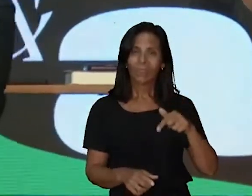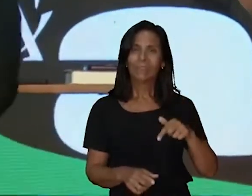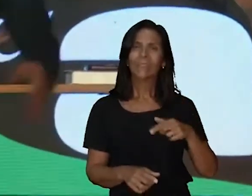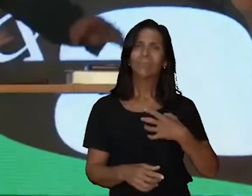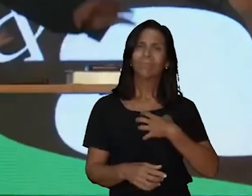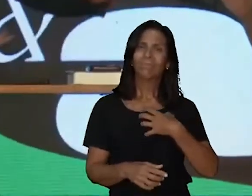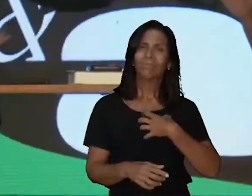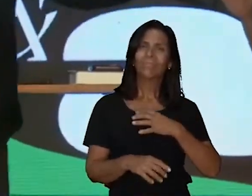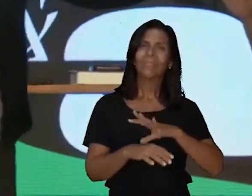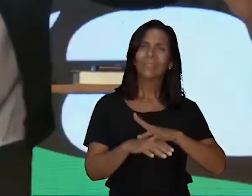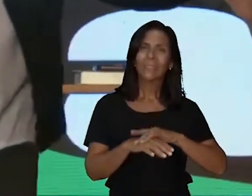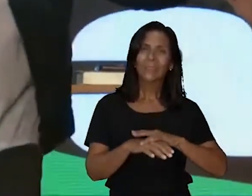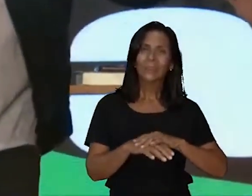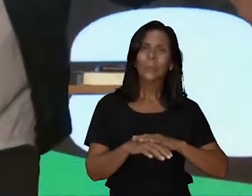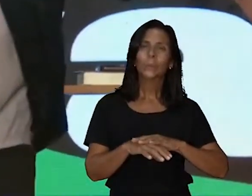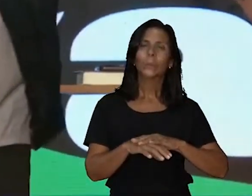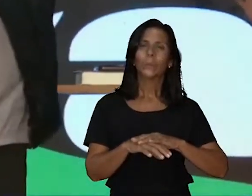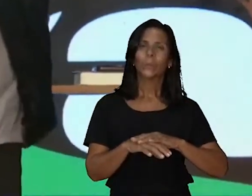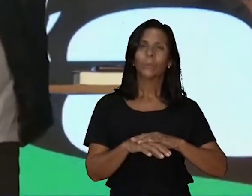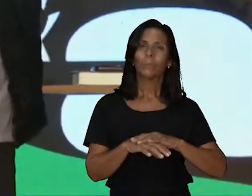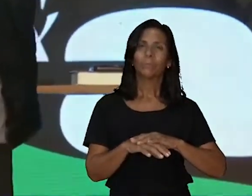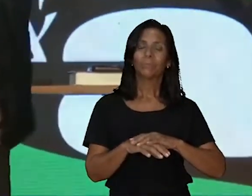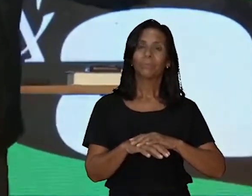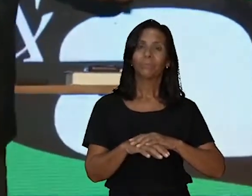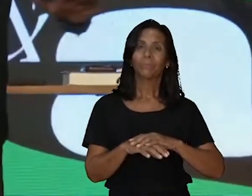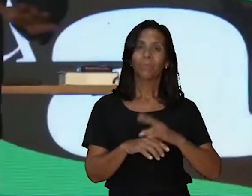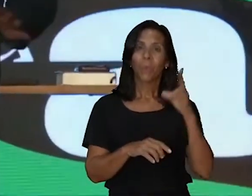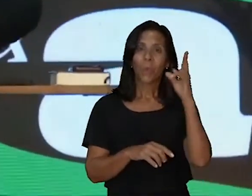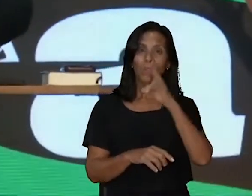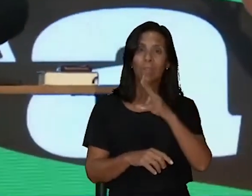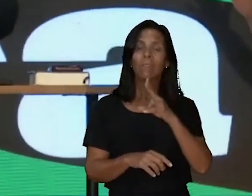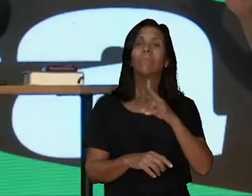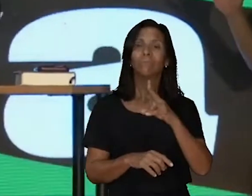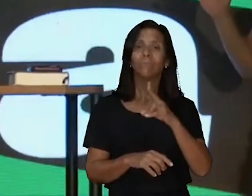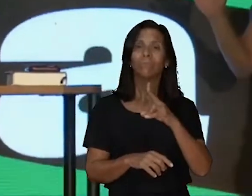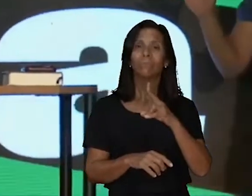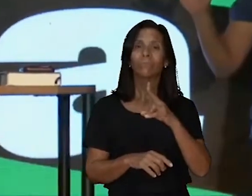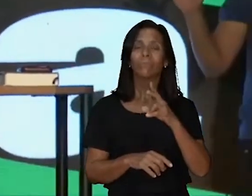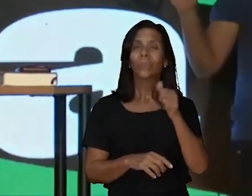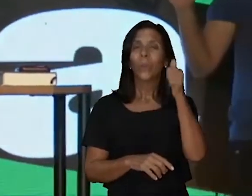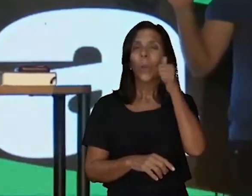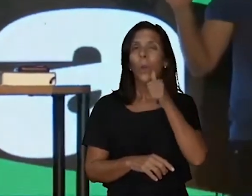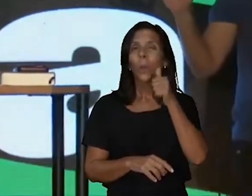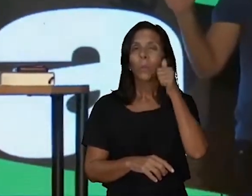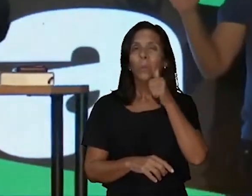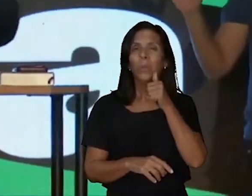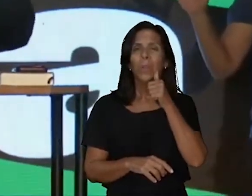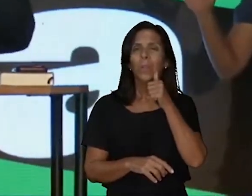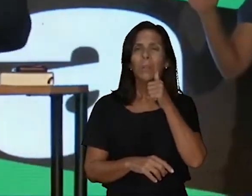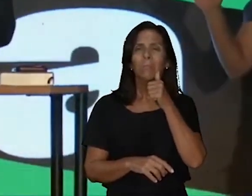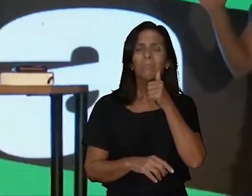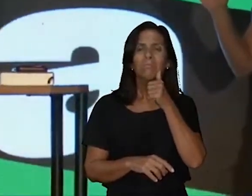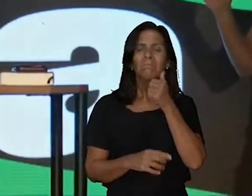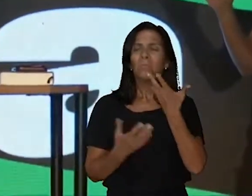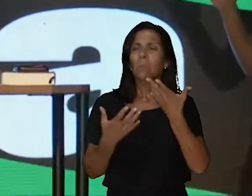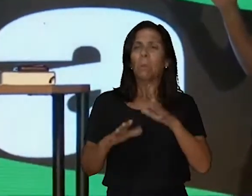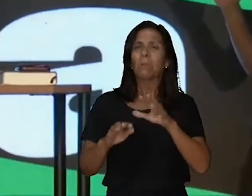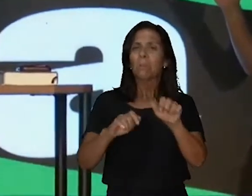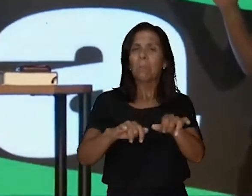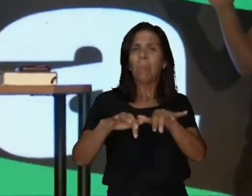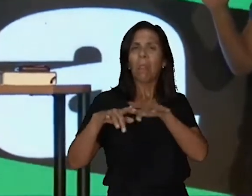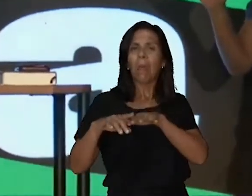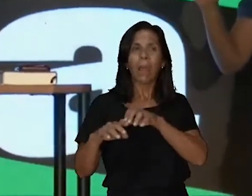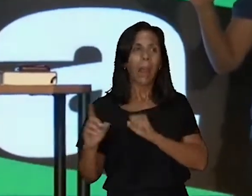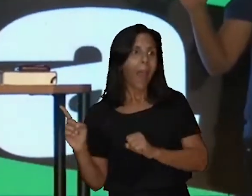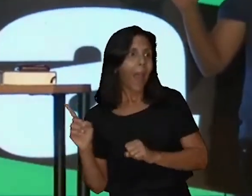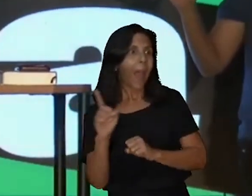Aquela mulher no meio da multidão, ela ignorou as regras sociais. Ela tocou nas vestes de Jesus e ela foi